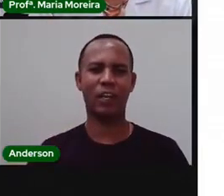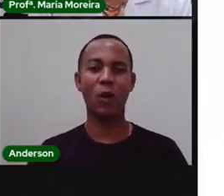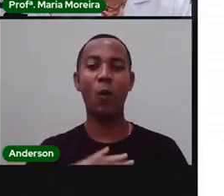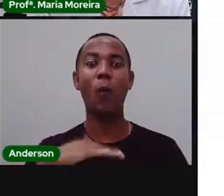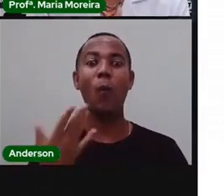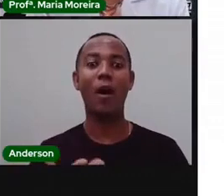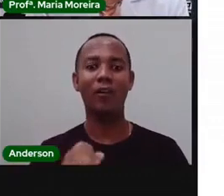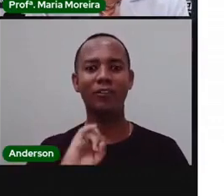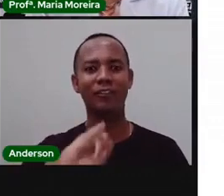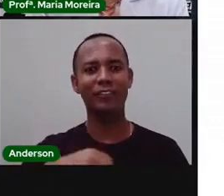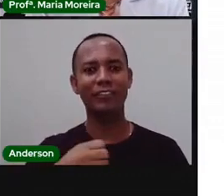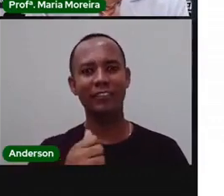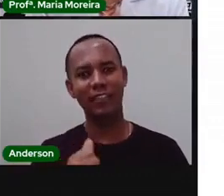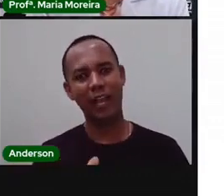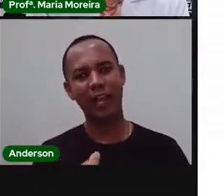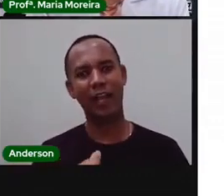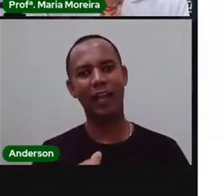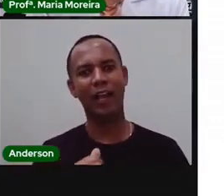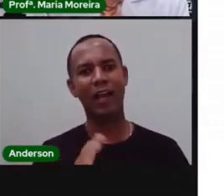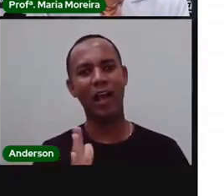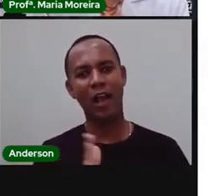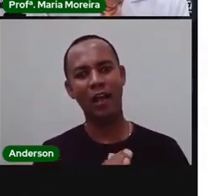cá? Ou foi o ré?